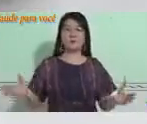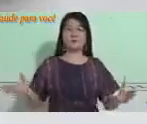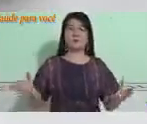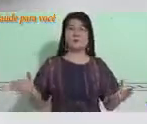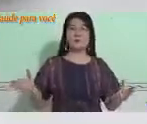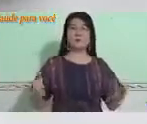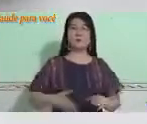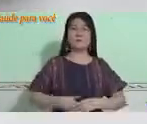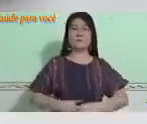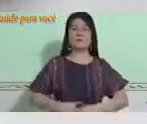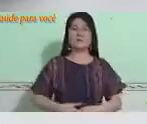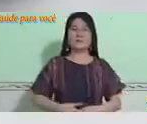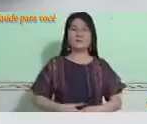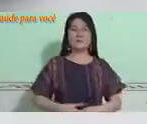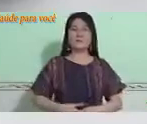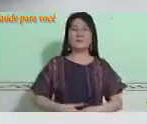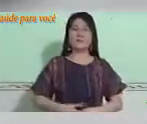pelo médico.